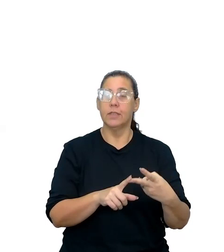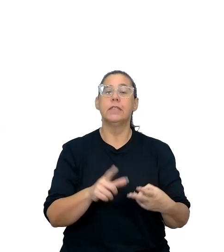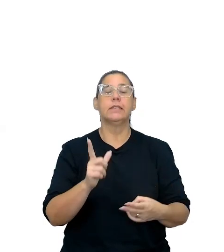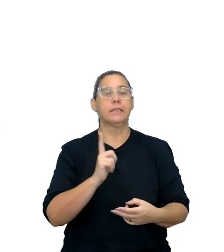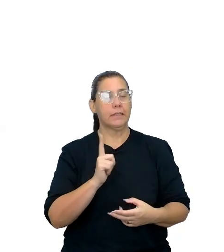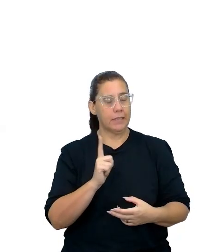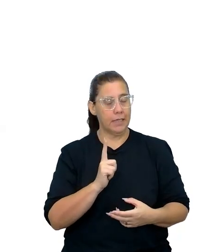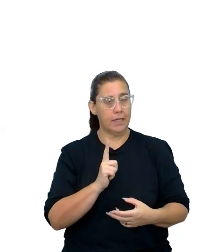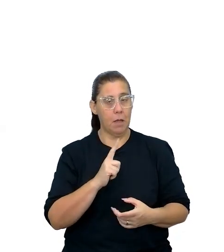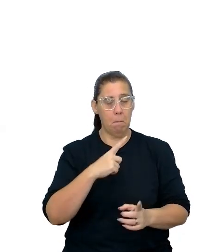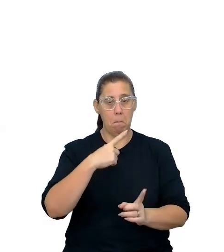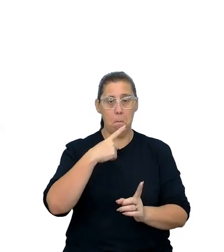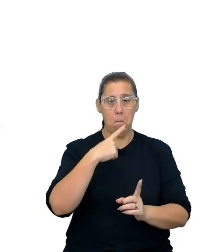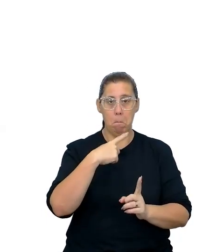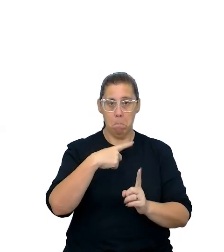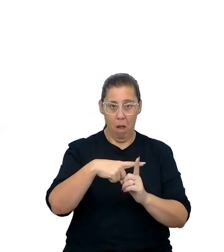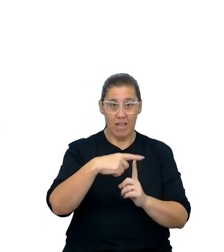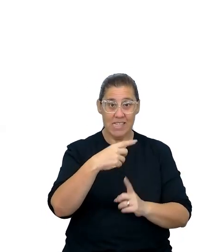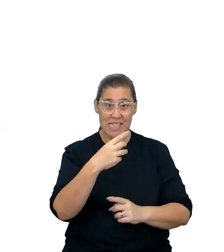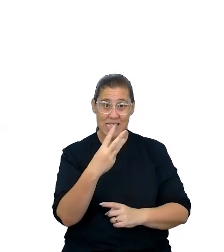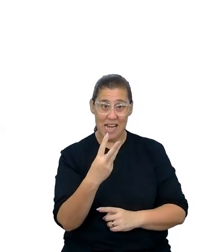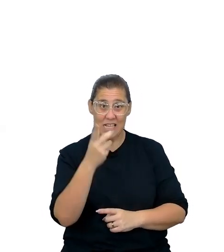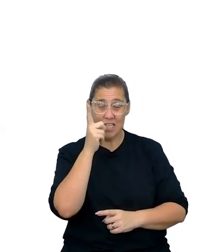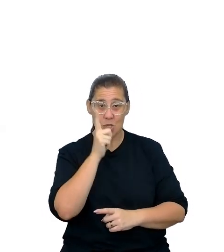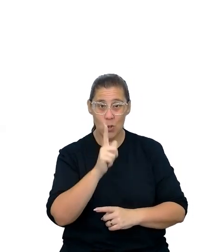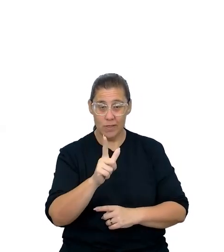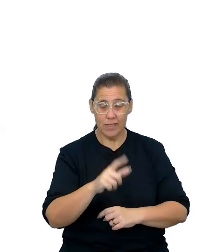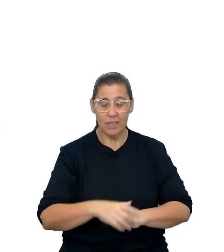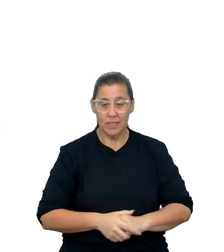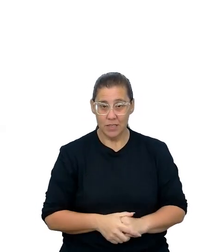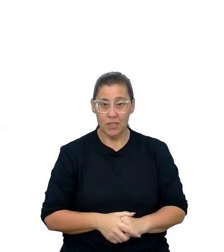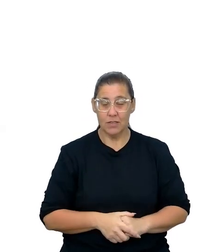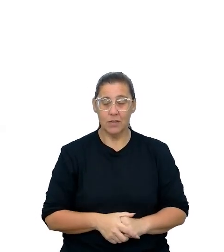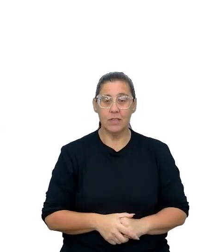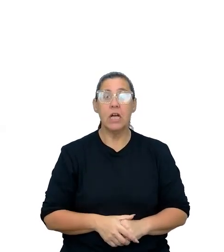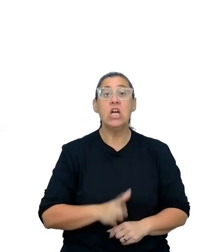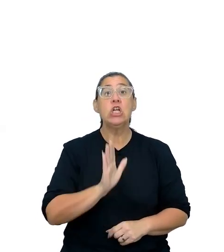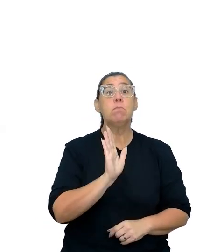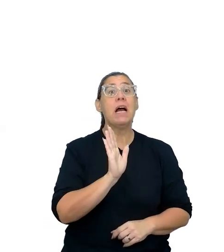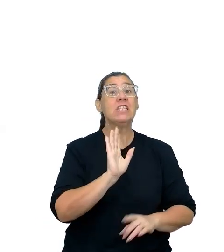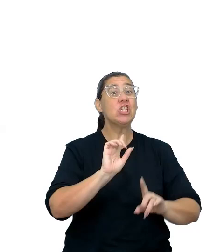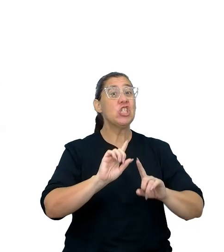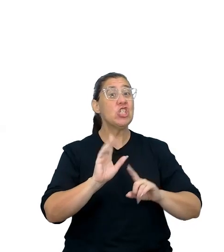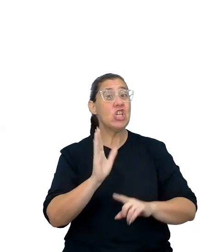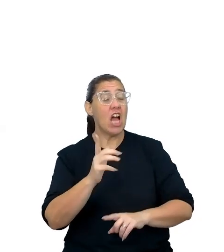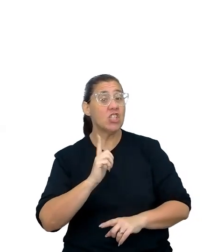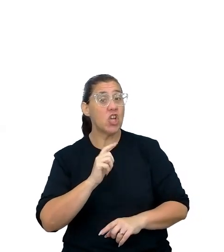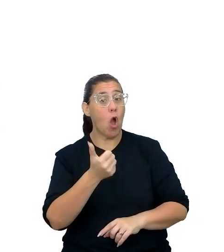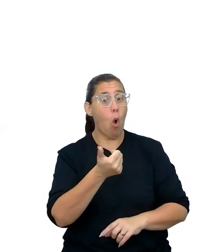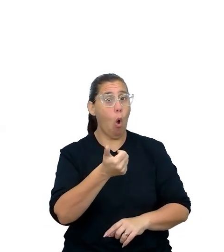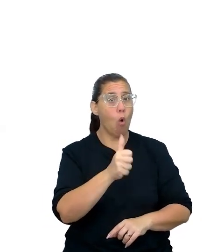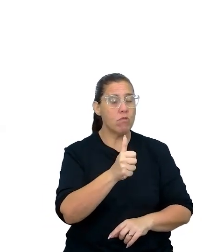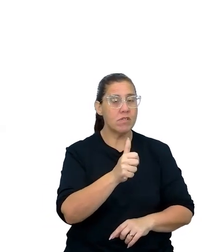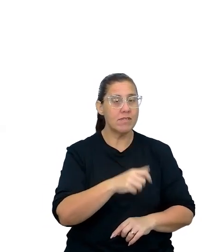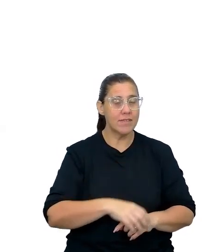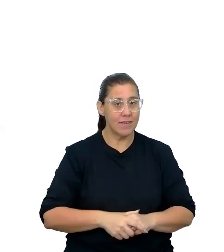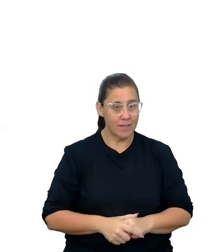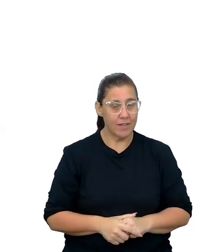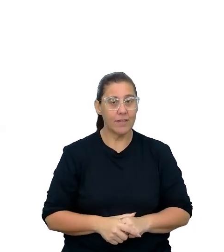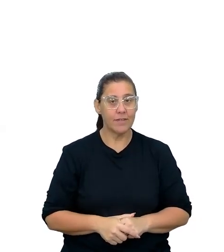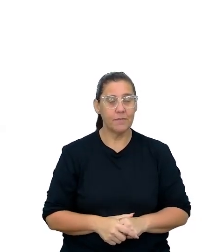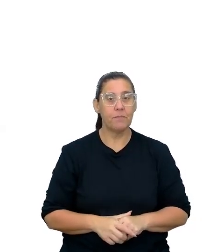teve mais um ganho de 3 figurinhas, sendo que ele já possuía 11 figurinhas,